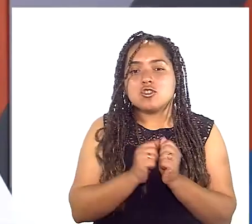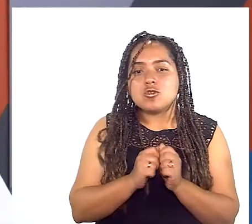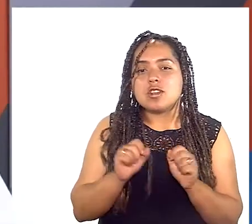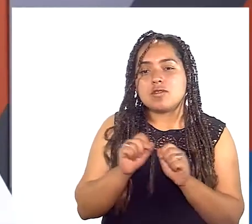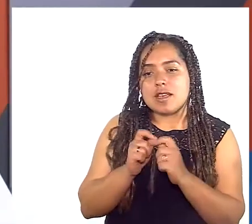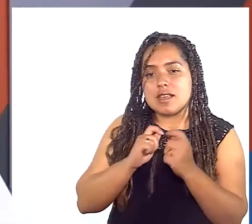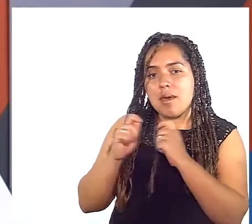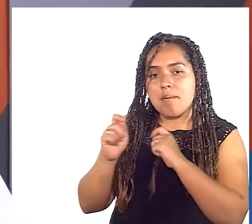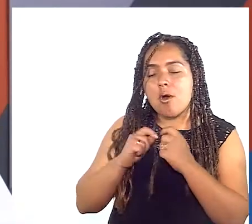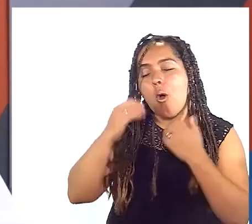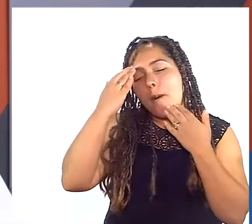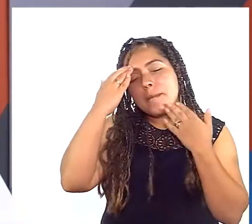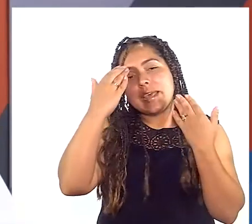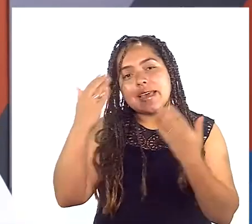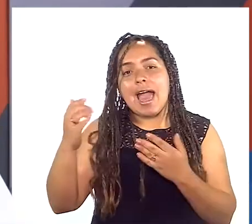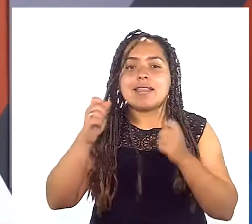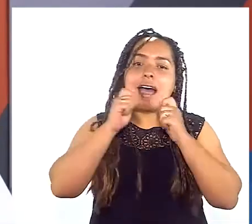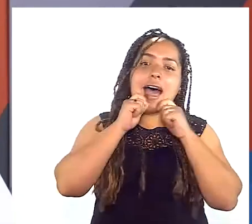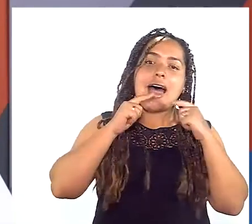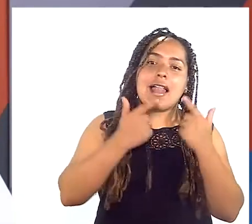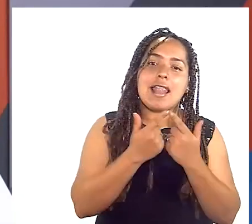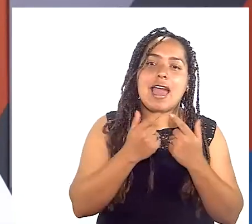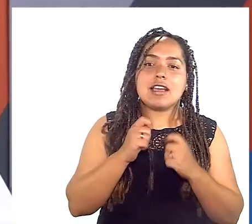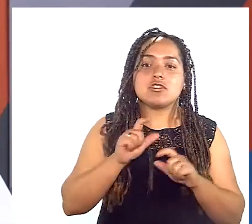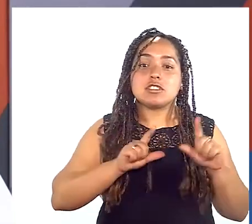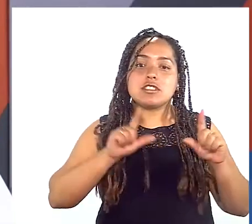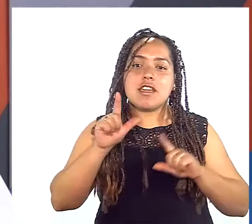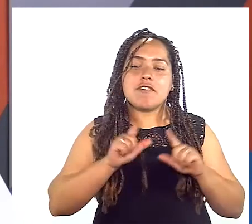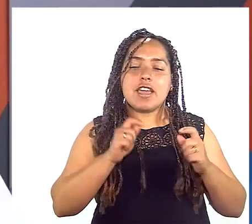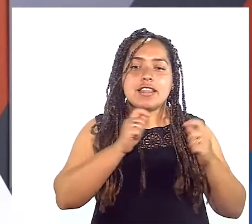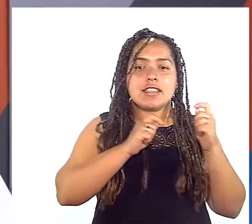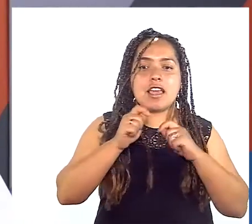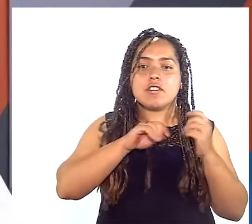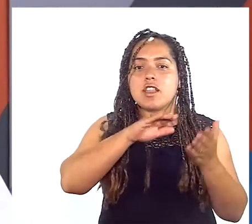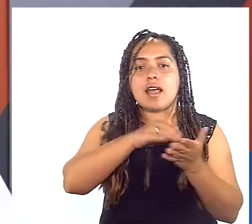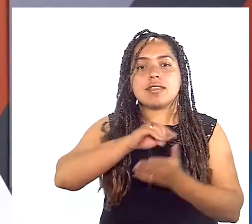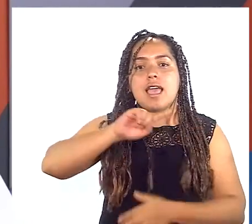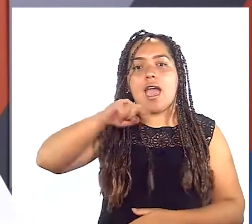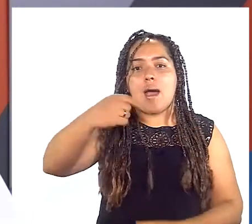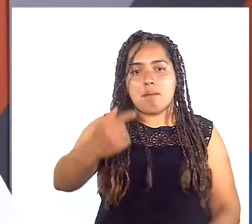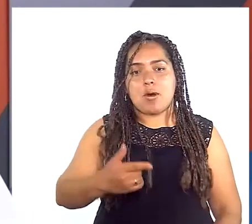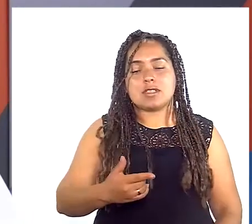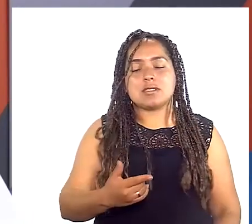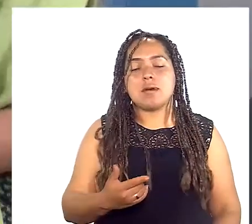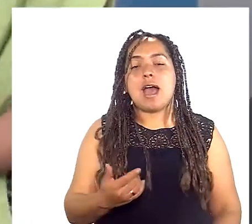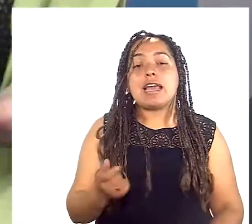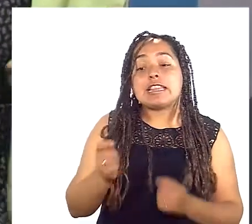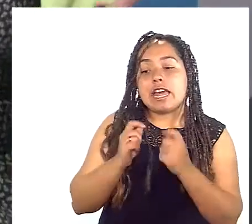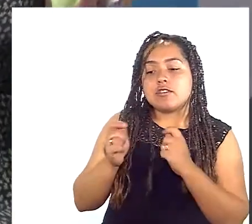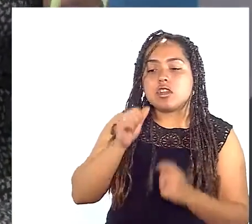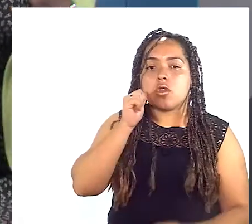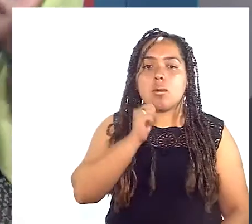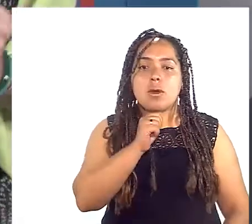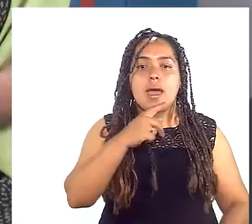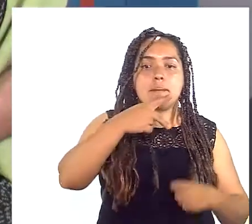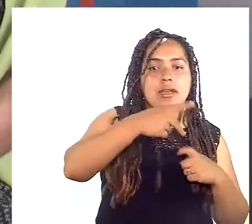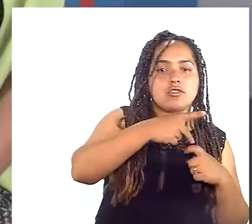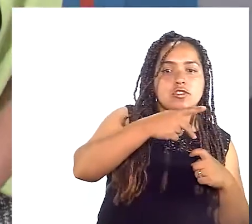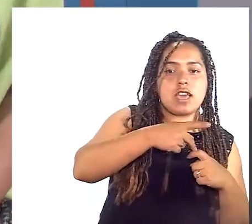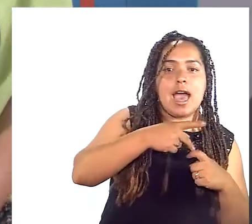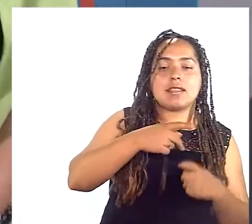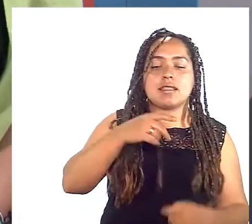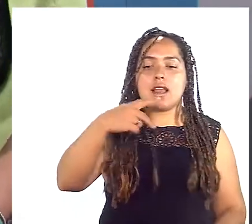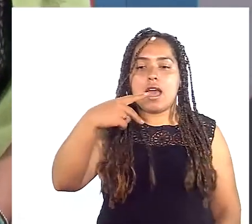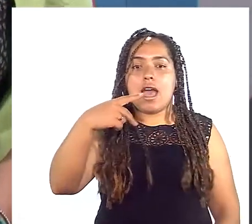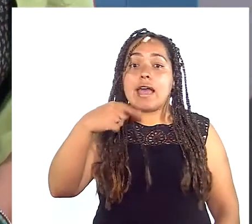essa entrevista. Um prazer estar aqui, muito obrigada pela sua presença no Alerj Entrevista e até a próxima. Viu, gente? Então é isso, entrevistamos